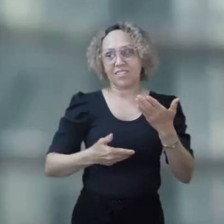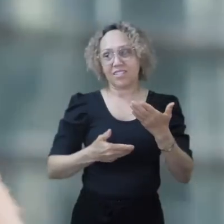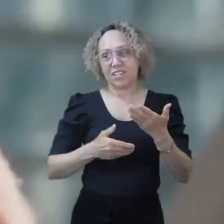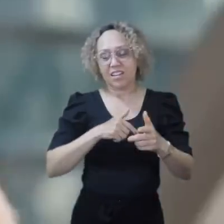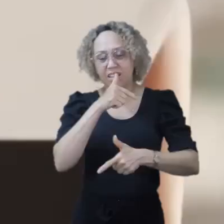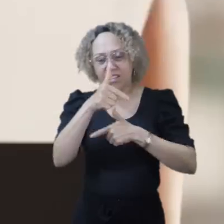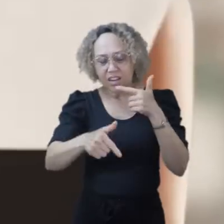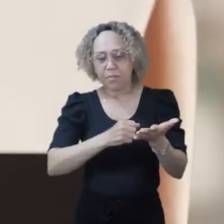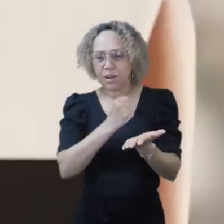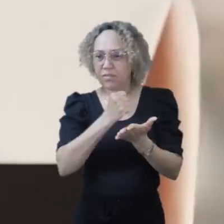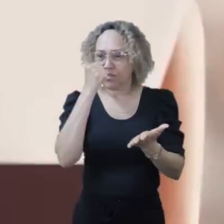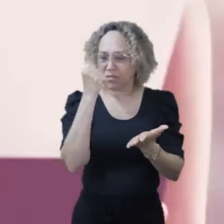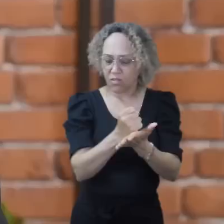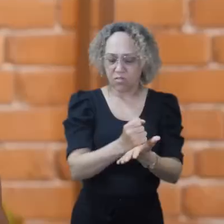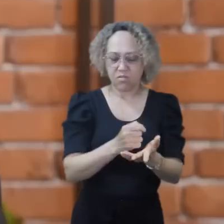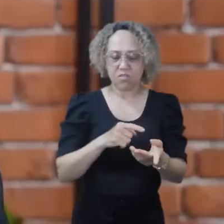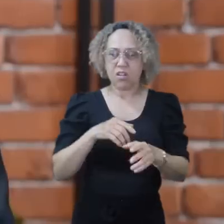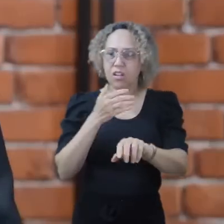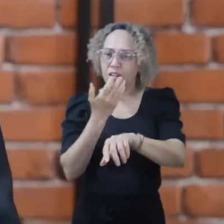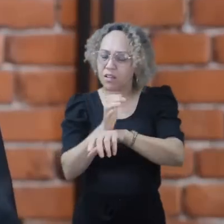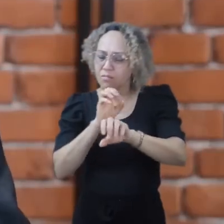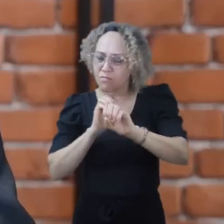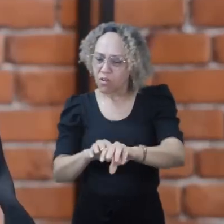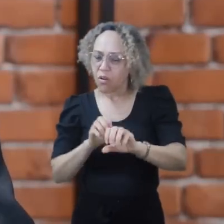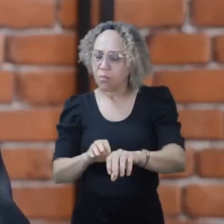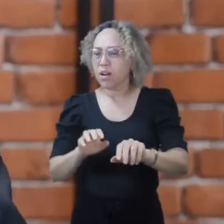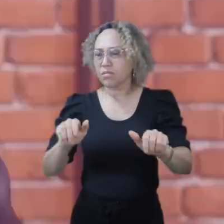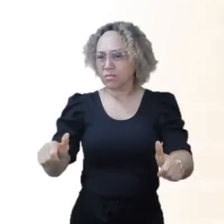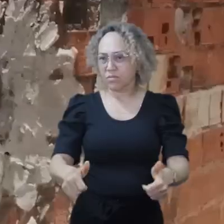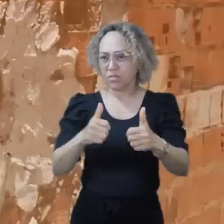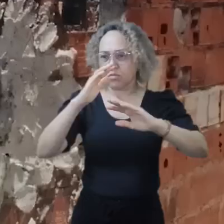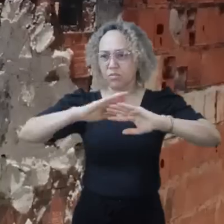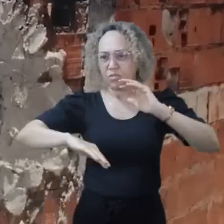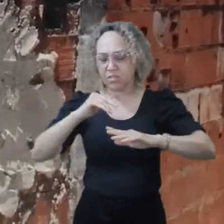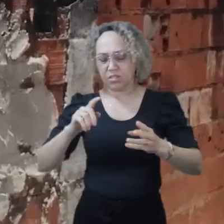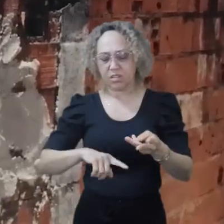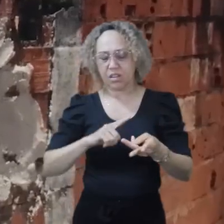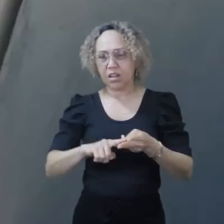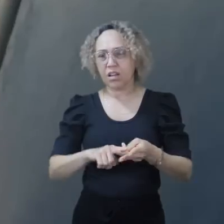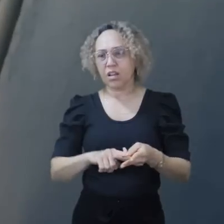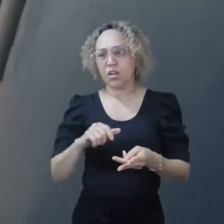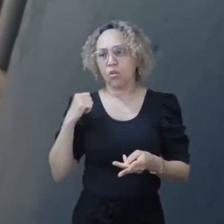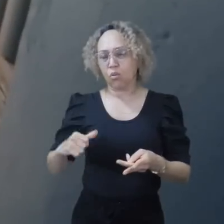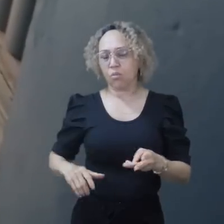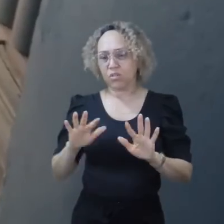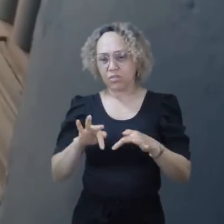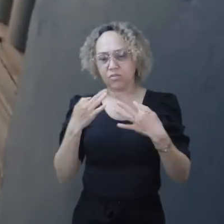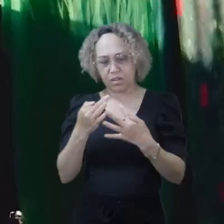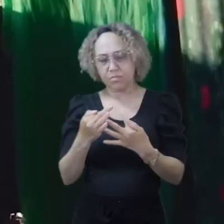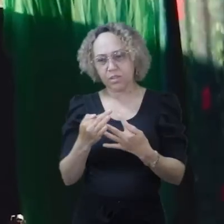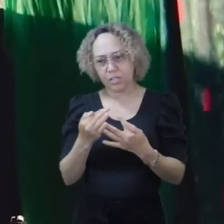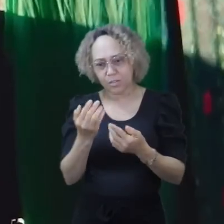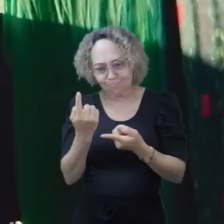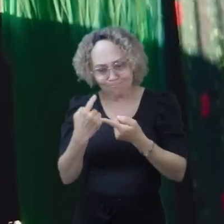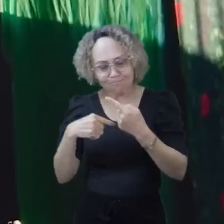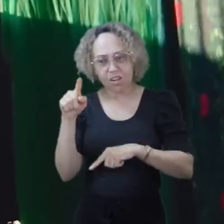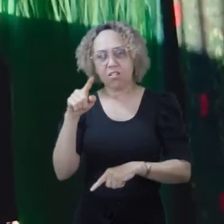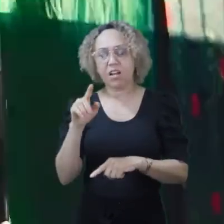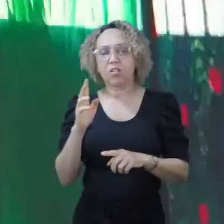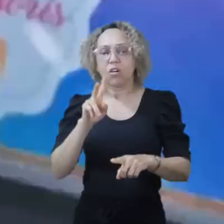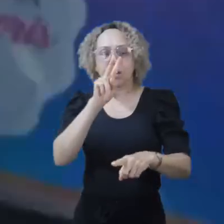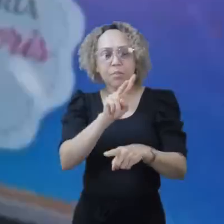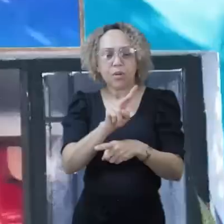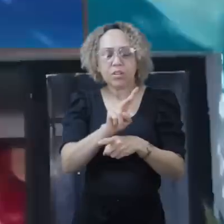formal, qualificação profissional e o fortalecimento do Bolsa Família, que agora protege quem